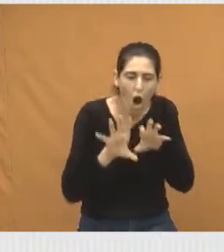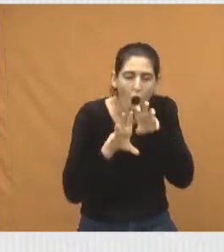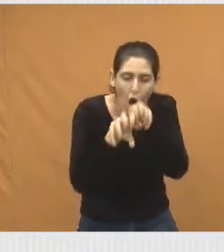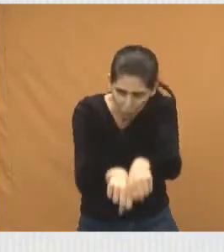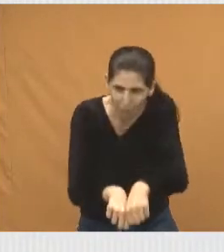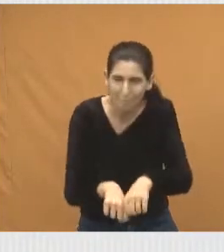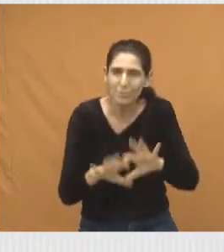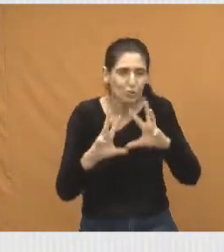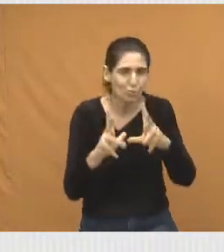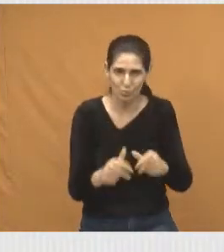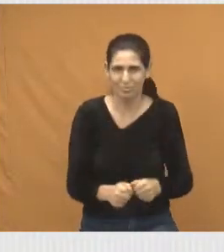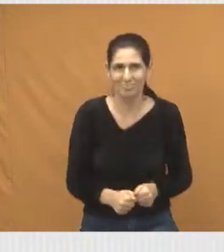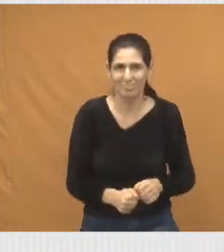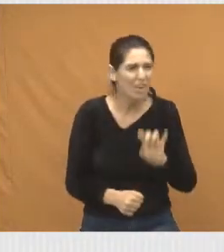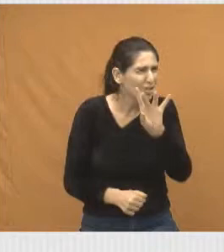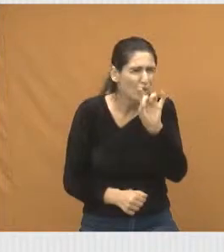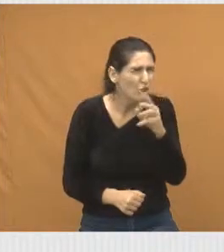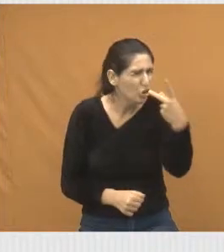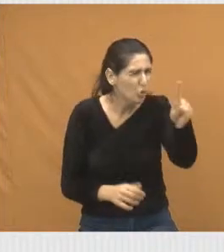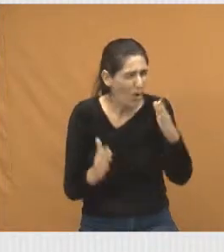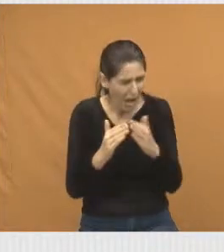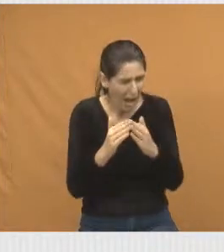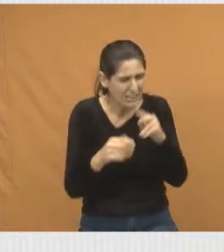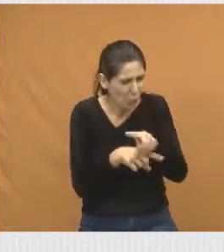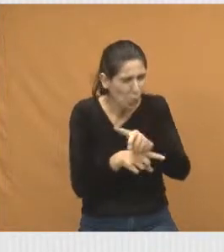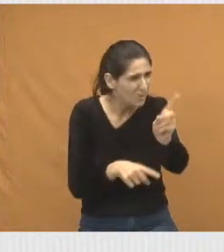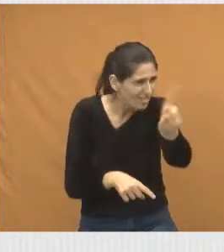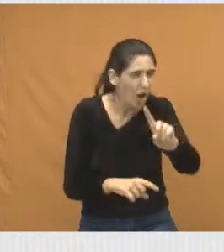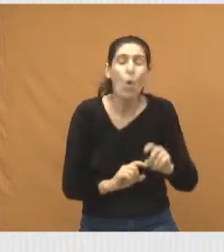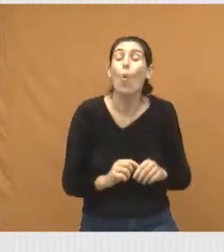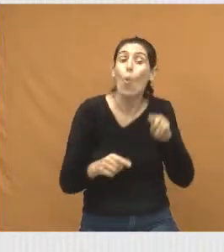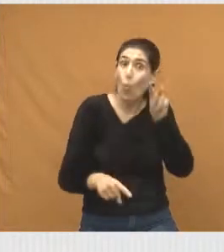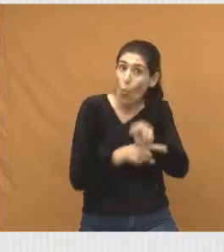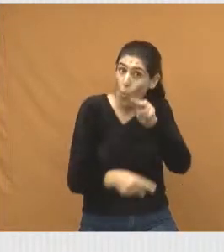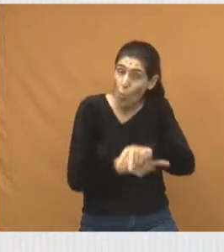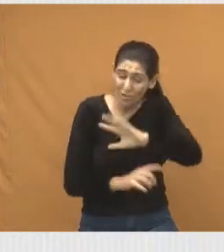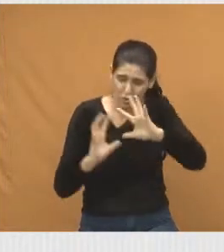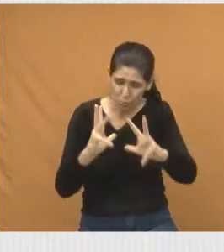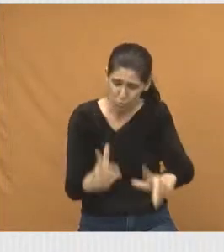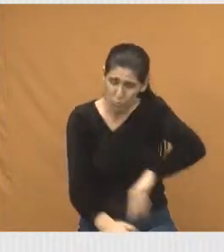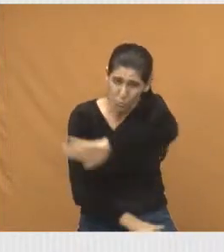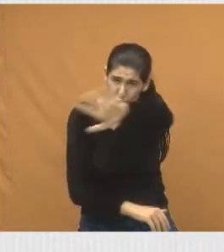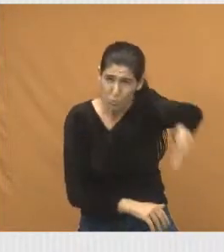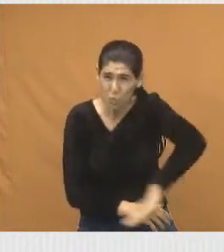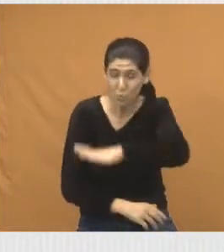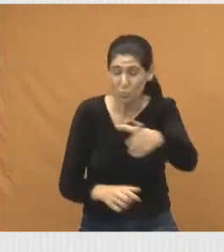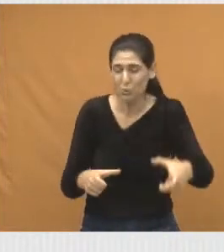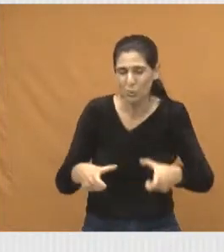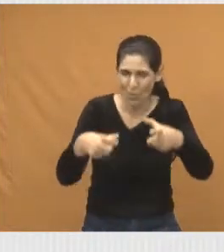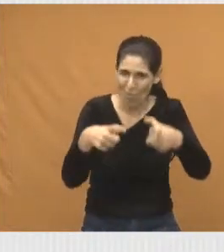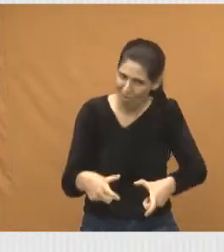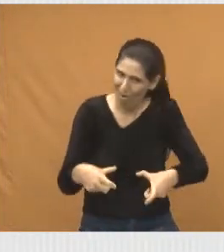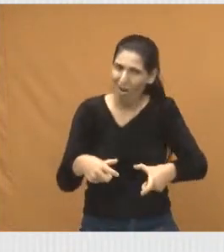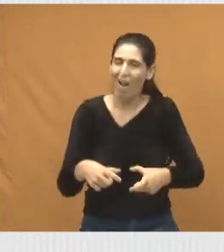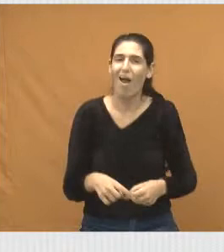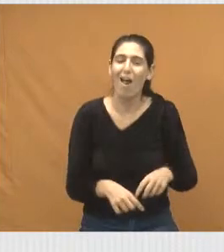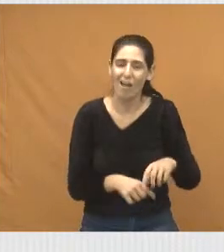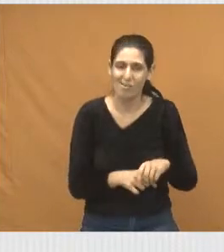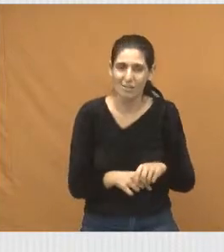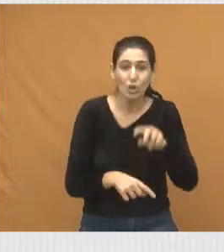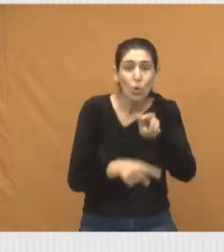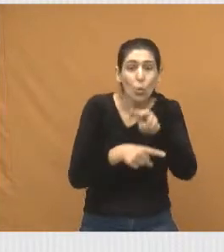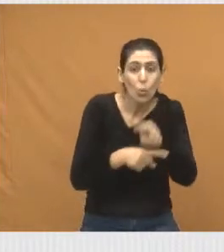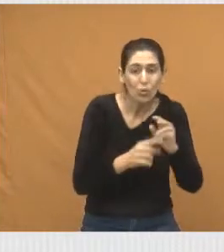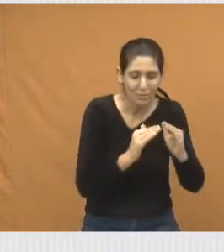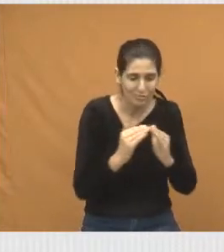o quintal do proprietário. E sim a vizinhança também, o bairro também. A gente já faz um tempinho que a gente está por aqui e elas não